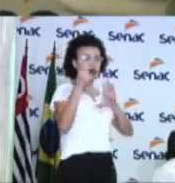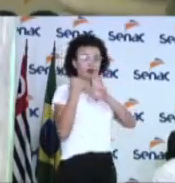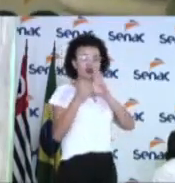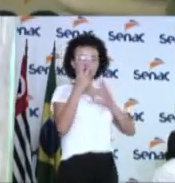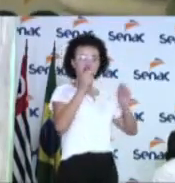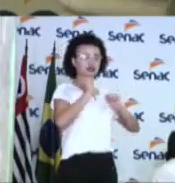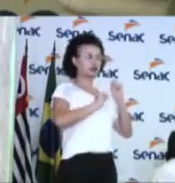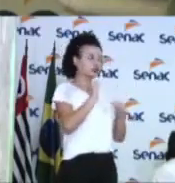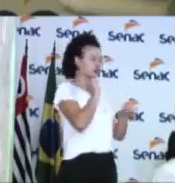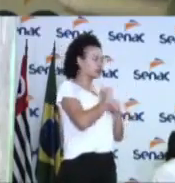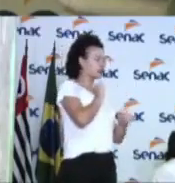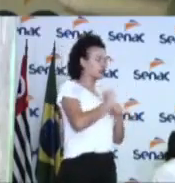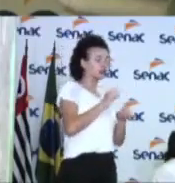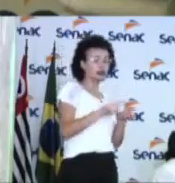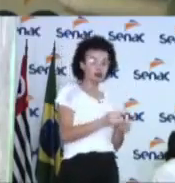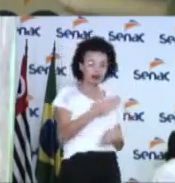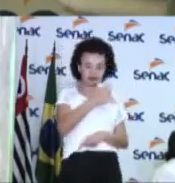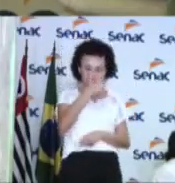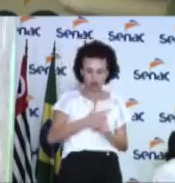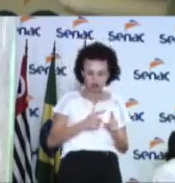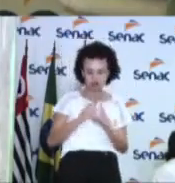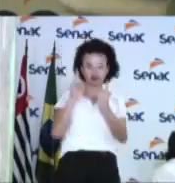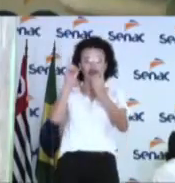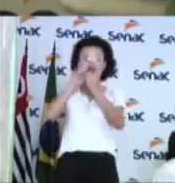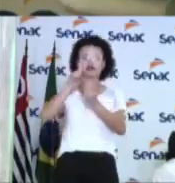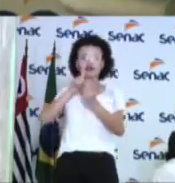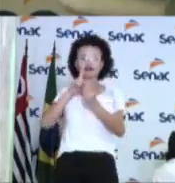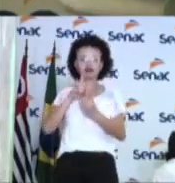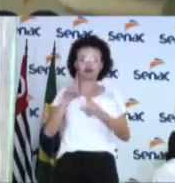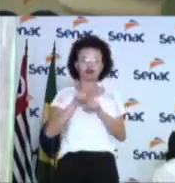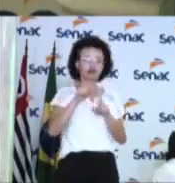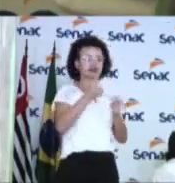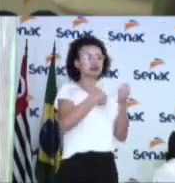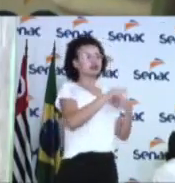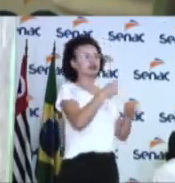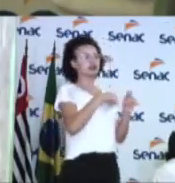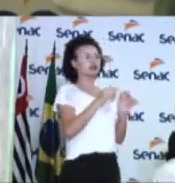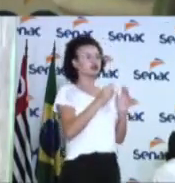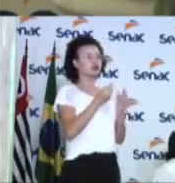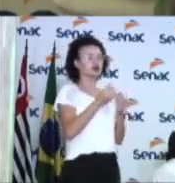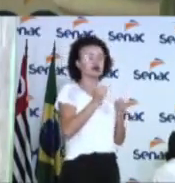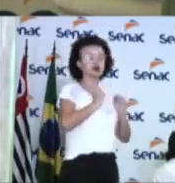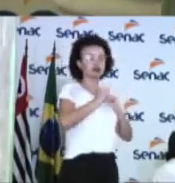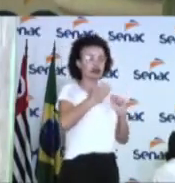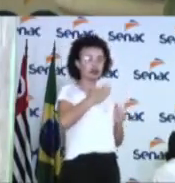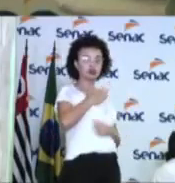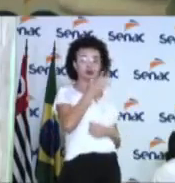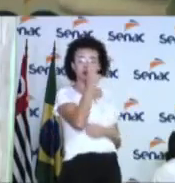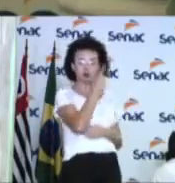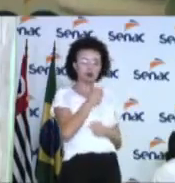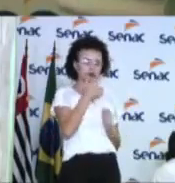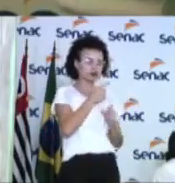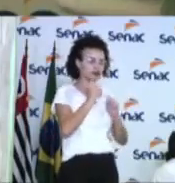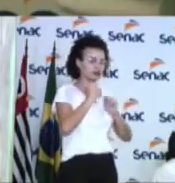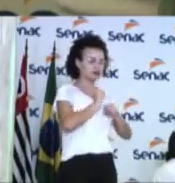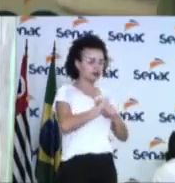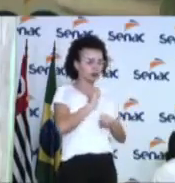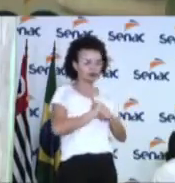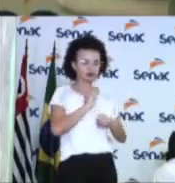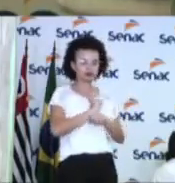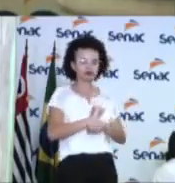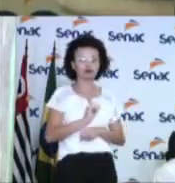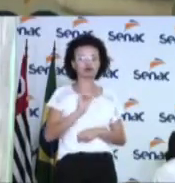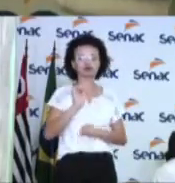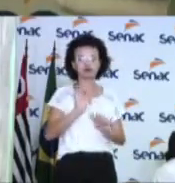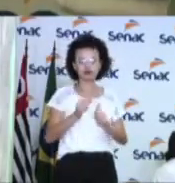cliente, do atendimento também, por que não, né, para avaliar, administrar a ansiedade própria de, tudo bem que vocês